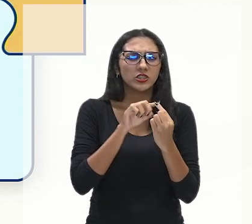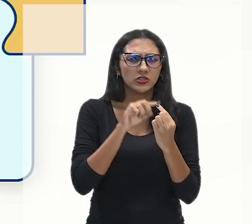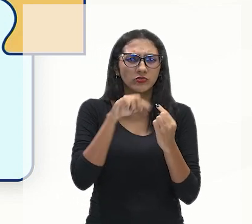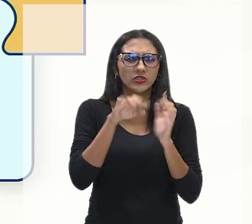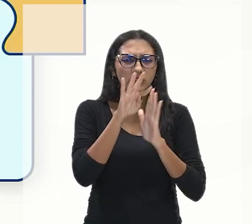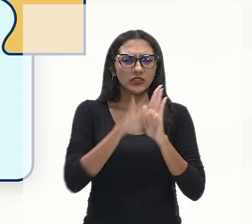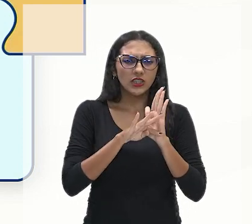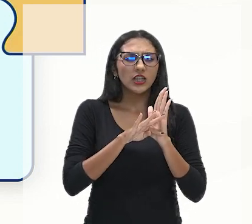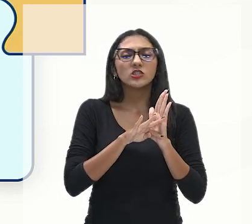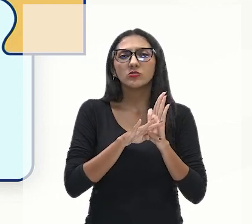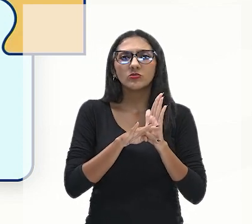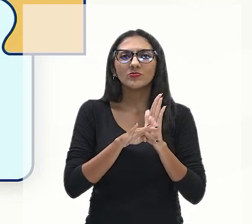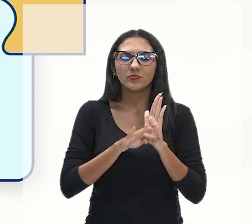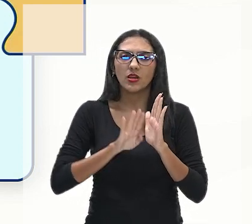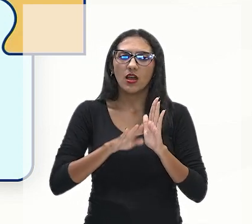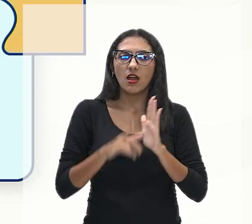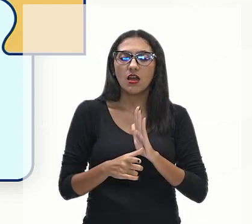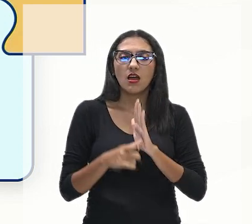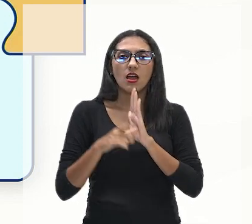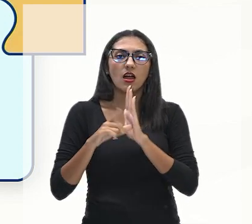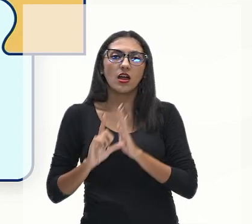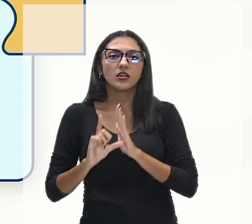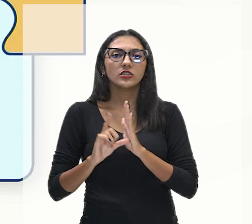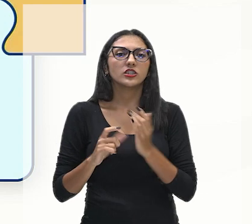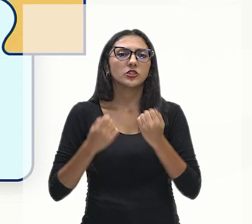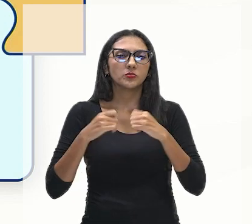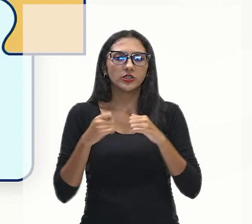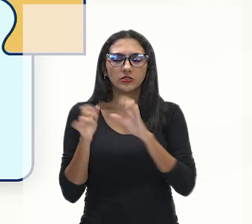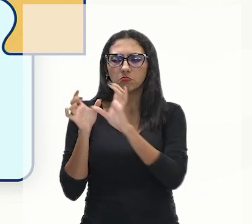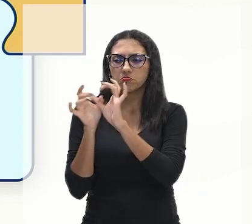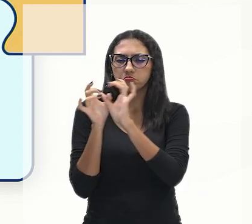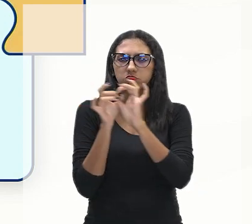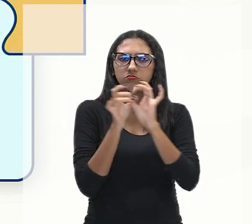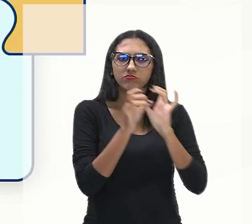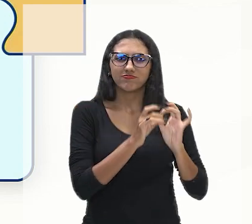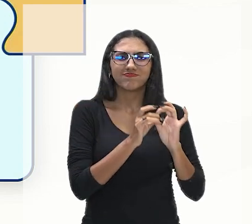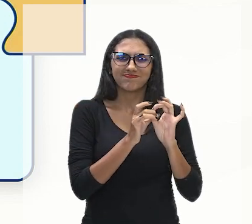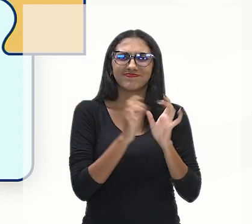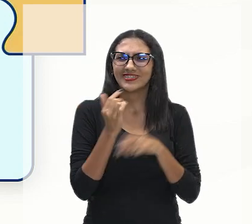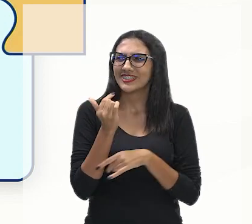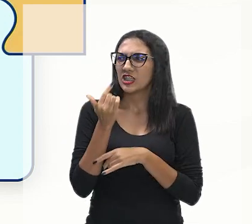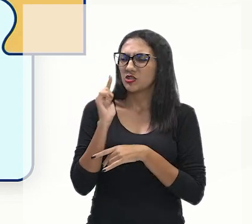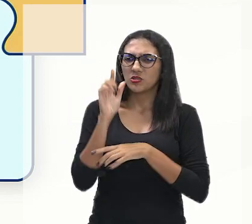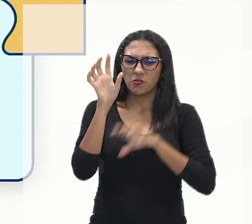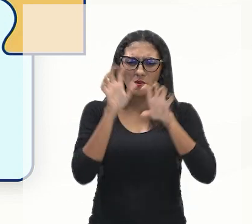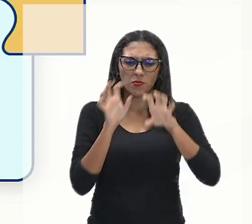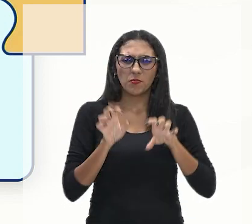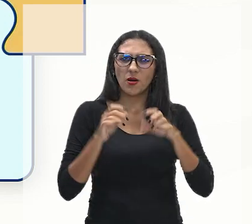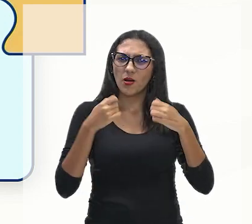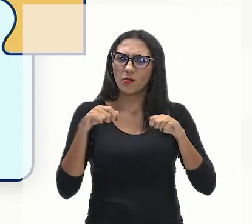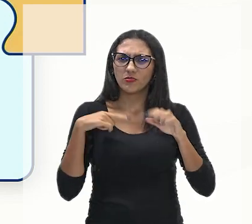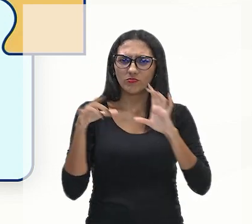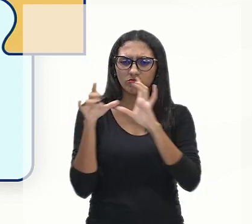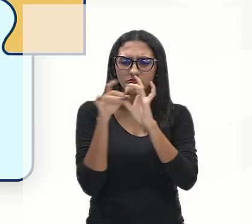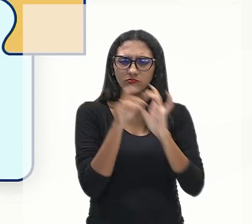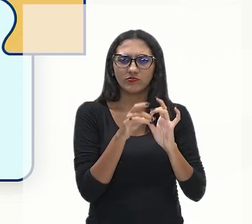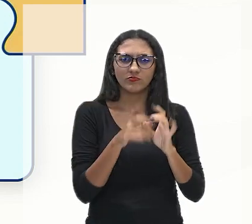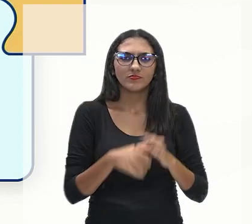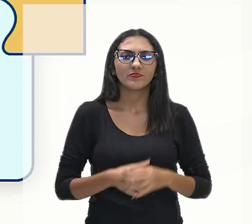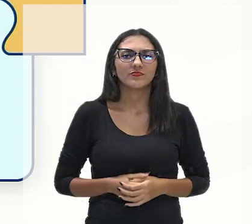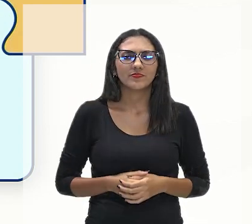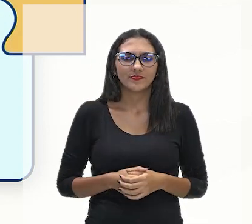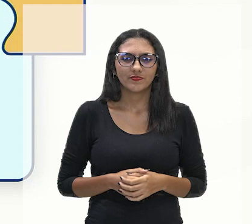texto, eu preciso de todas essas peças aqui e nós vamos ver agora. Vamos começar aqui